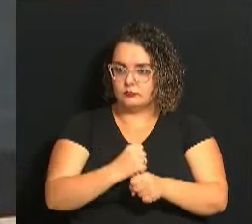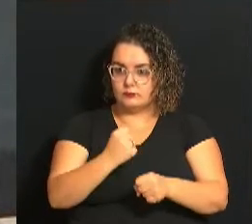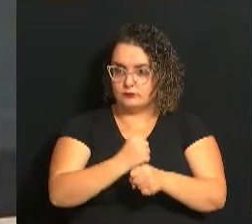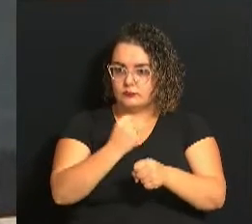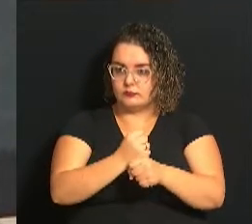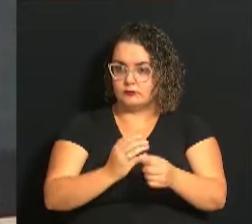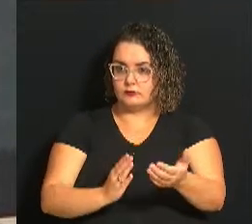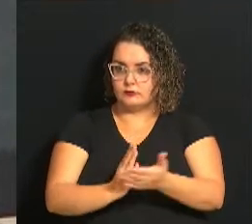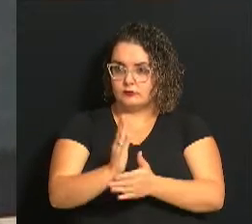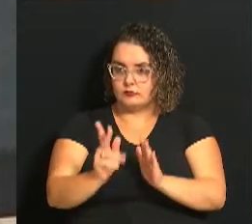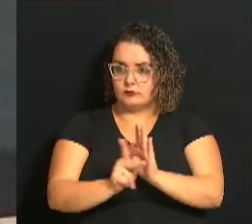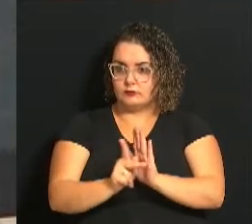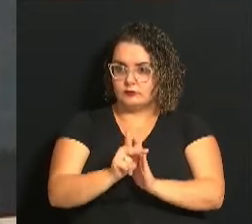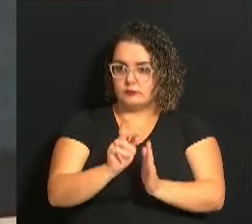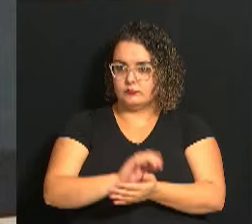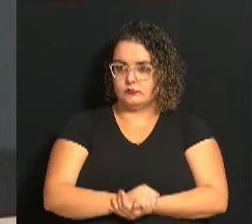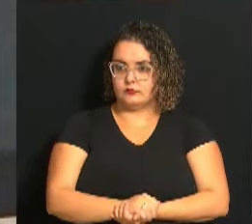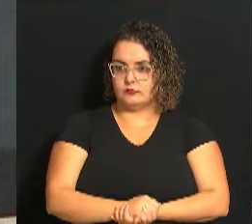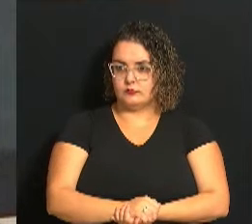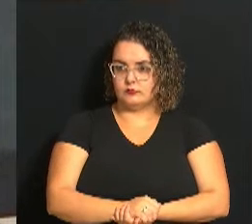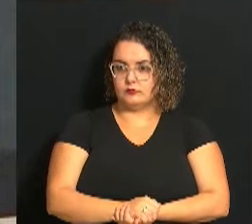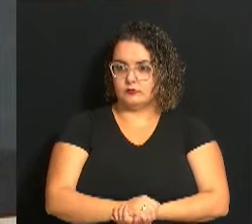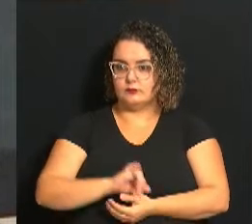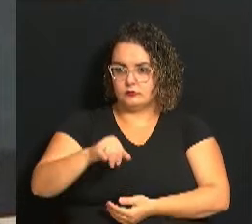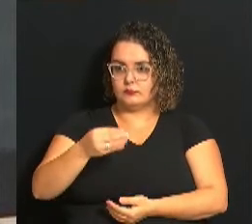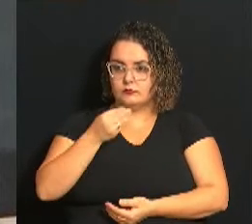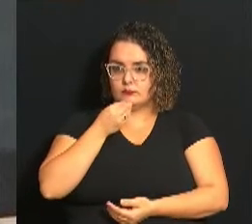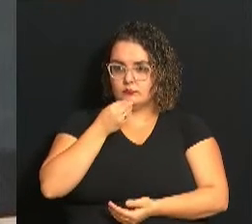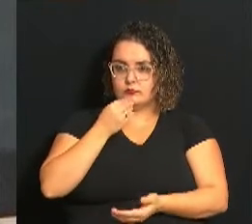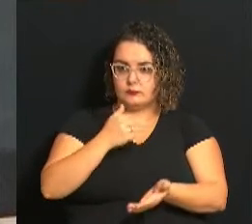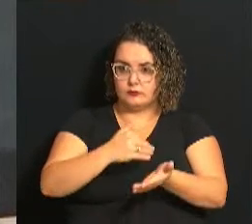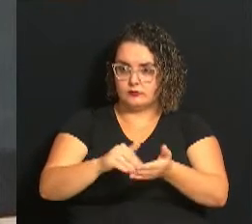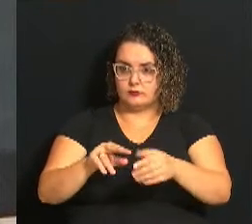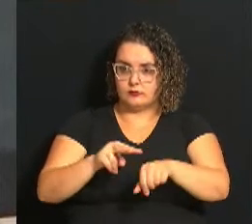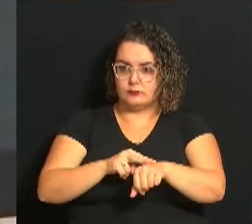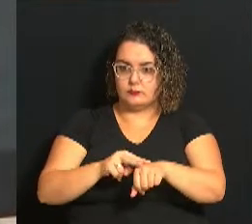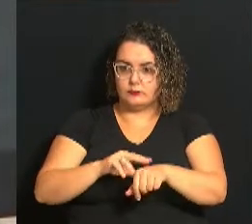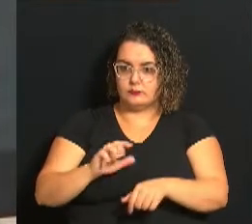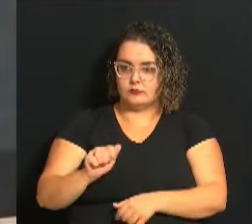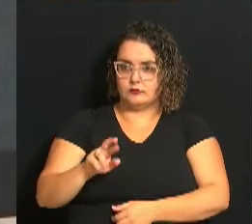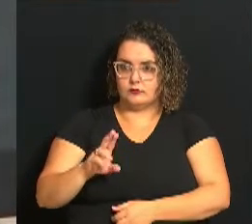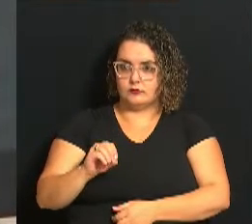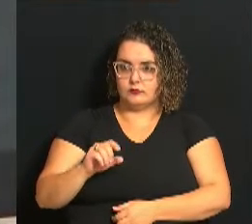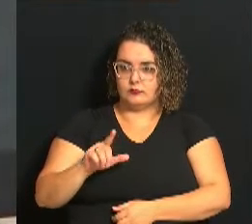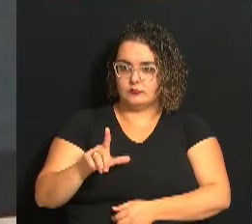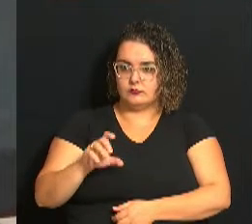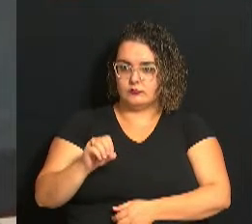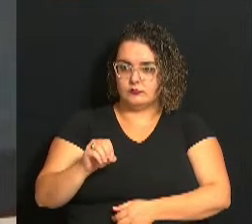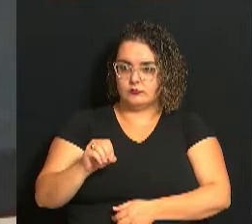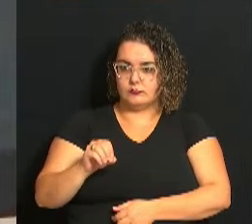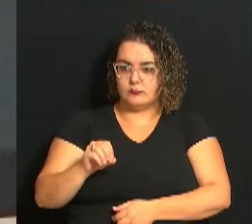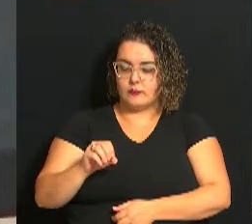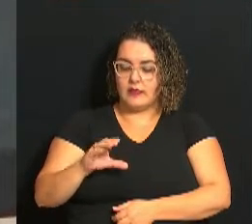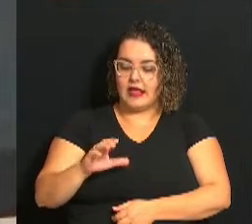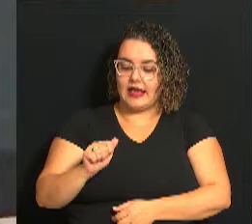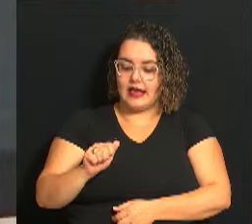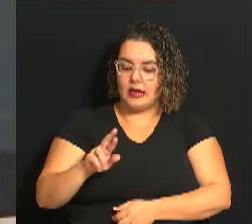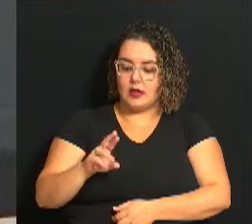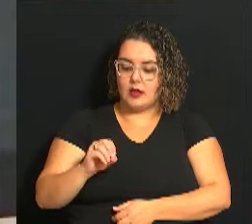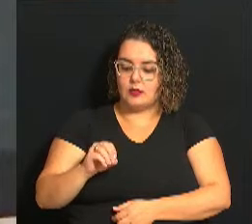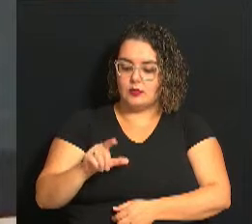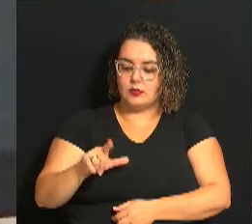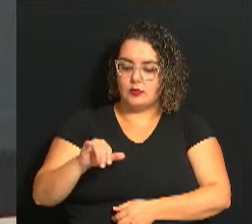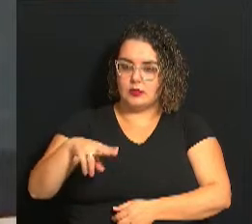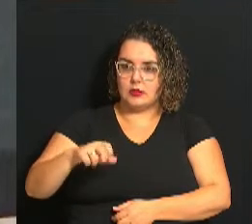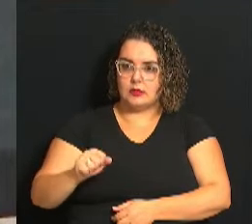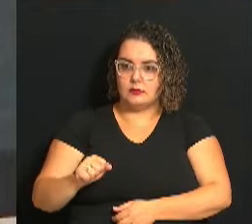projeto. Aproveitar que a Secretaria do Verde está aqui, e a Carolina está aqui, eu queria falar daqueles eixos de conectividade. Eu sei